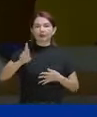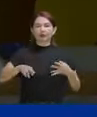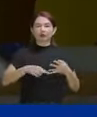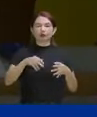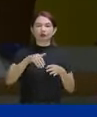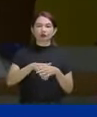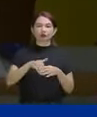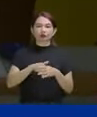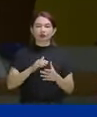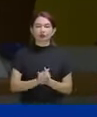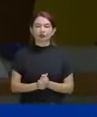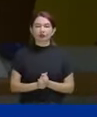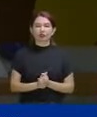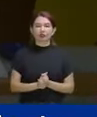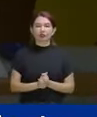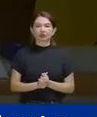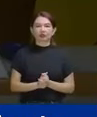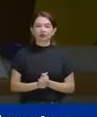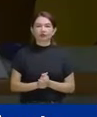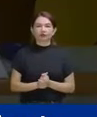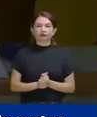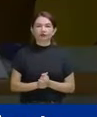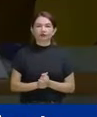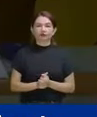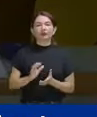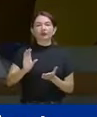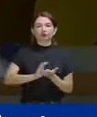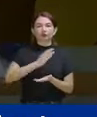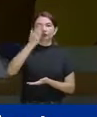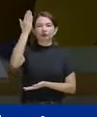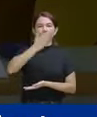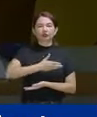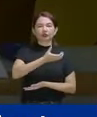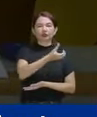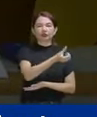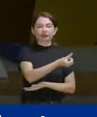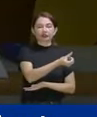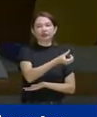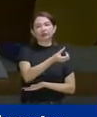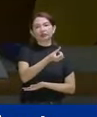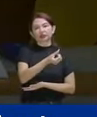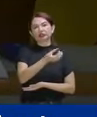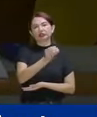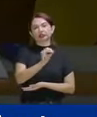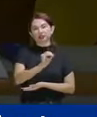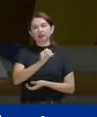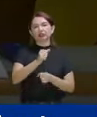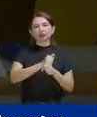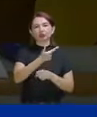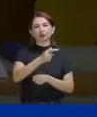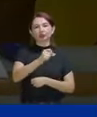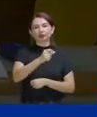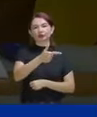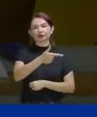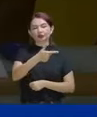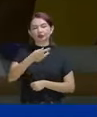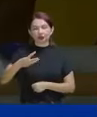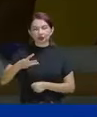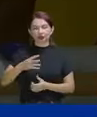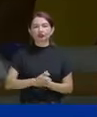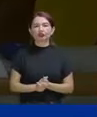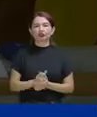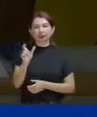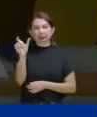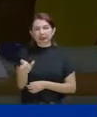no requerimento de regularização de omissão de prestação de contas 600.060 de 2023. O